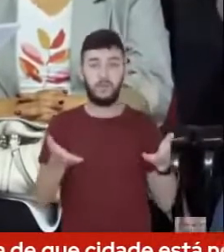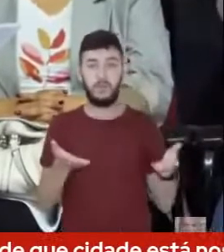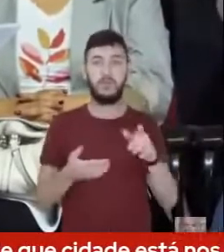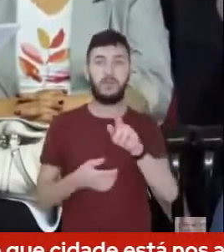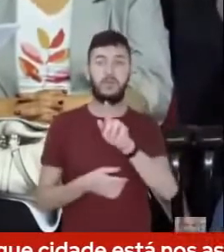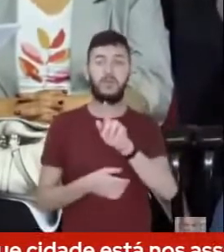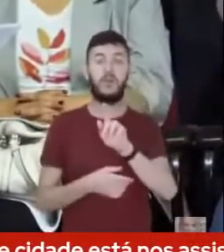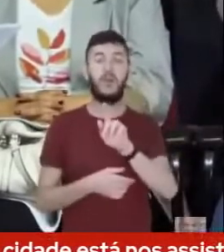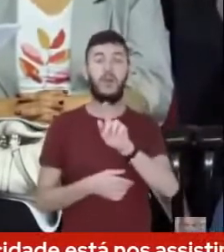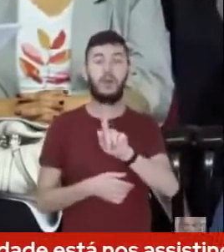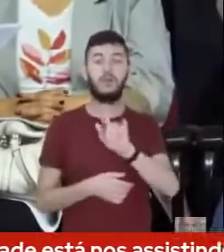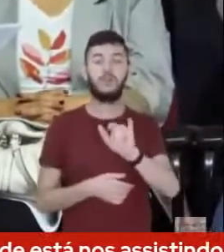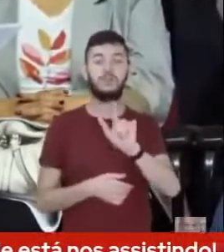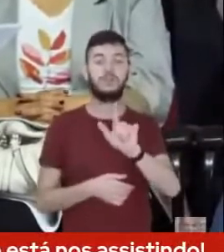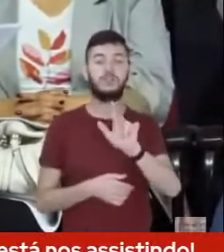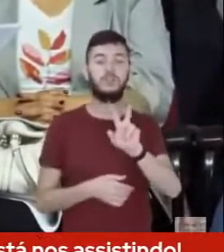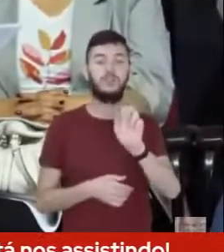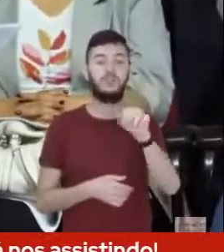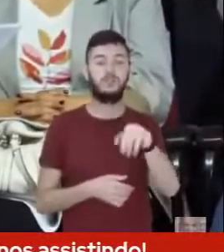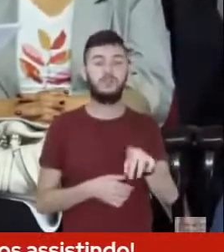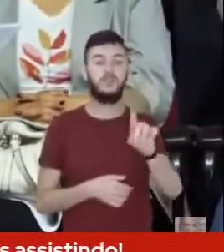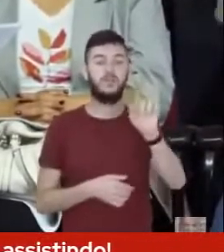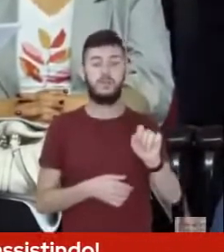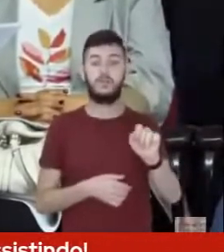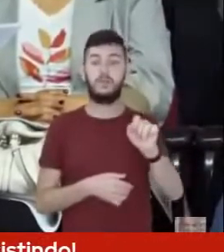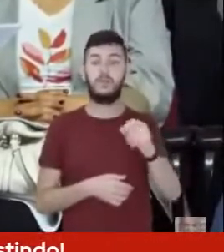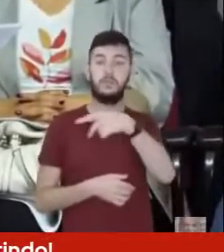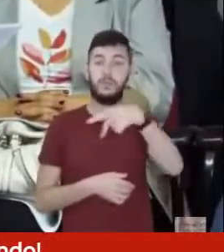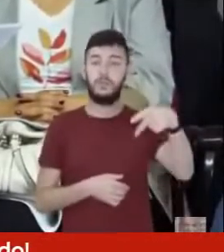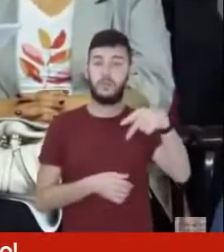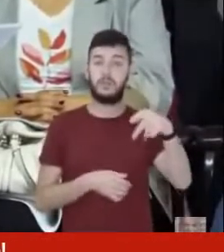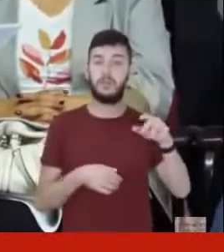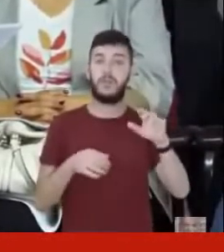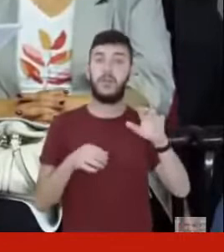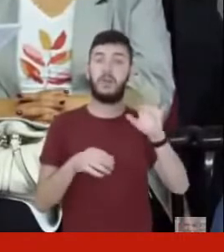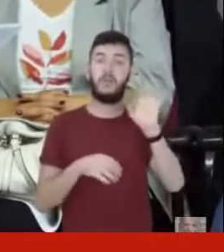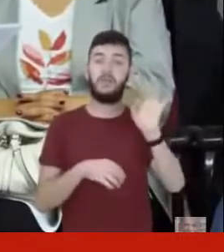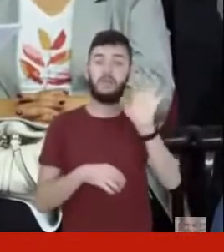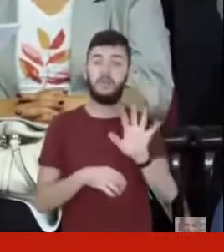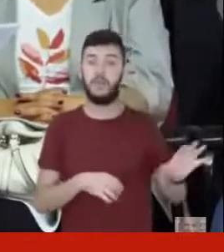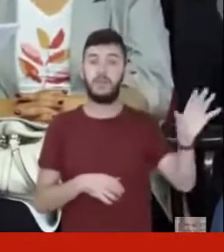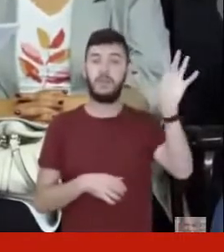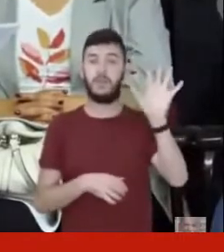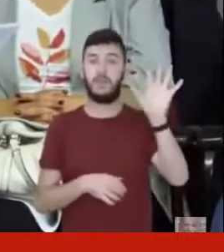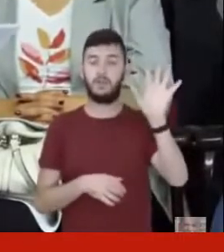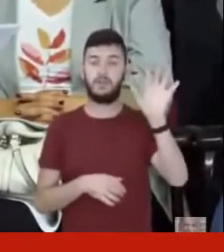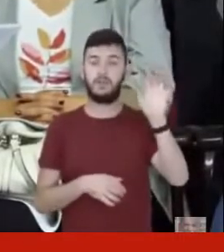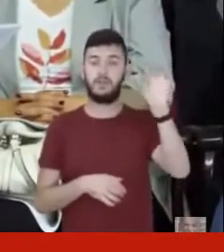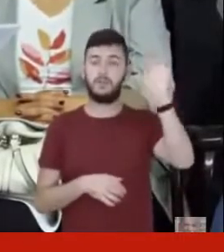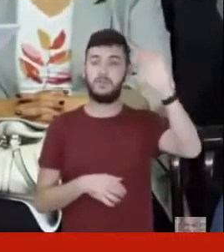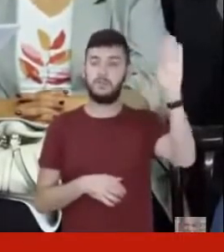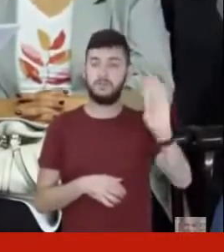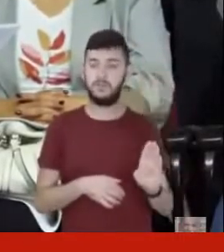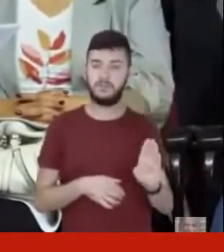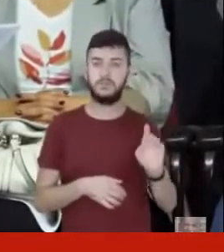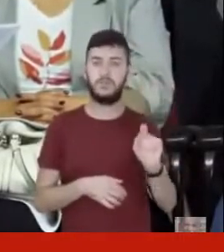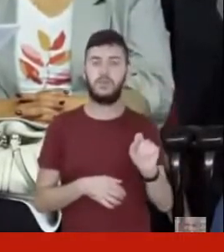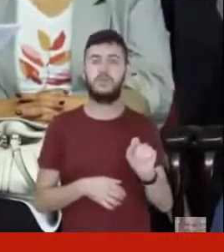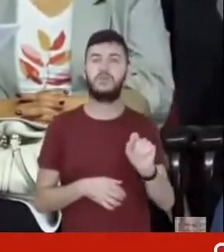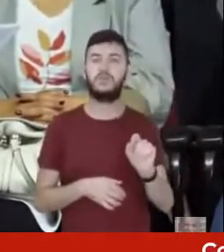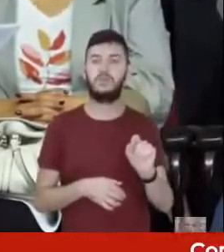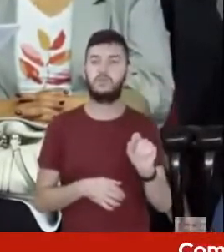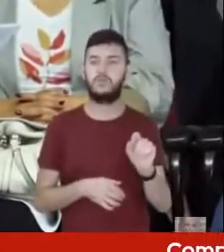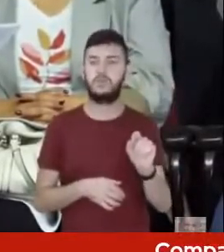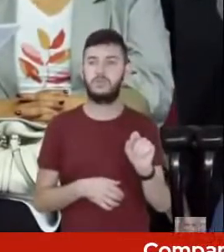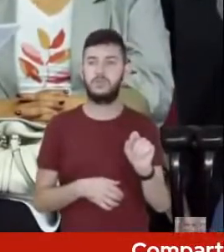Federação, Confederação Nacional dos Bancários. Convidar também aqui o companheiro Heleno, que